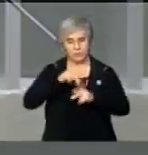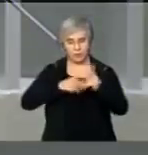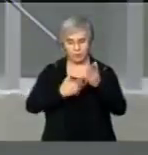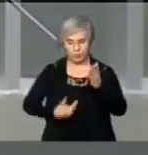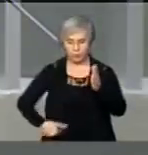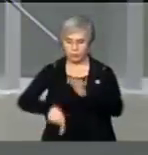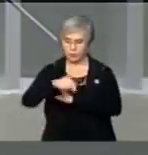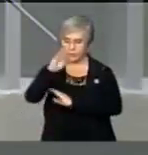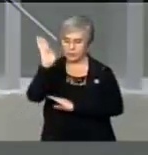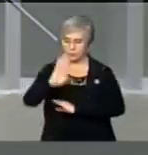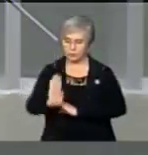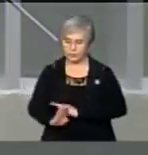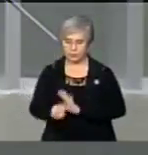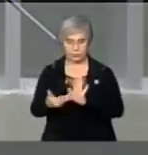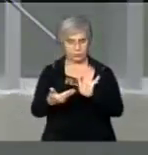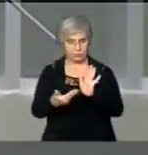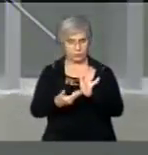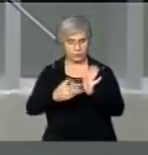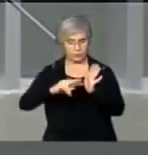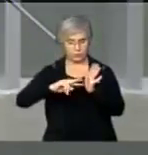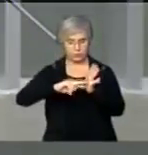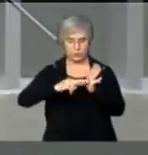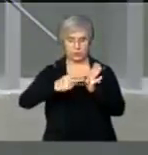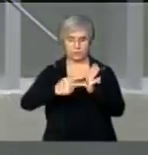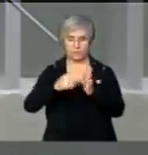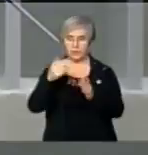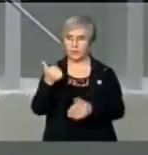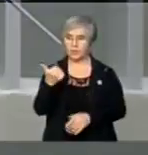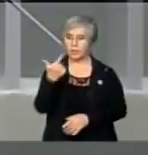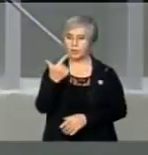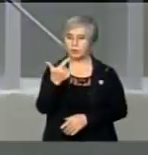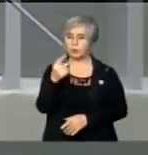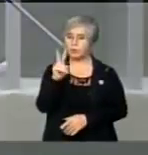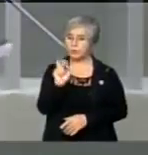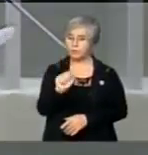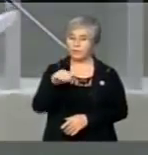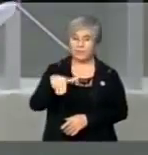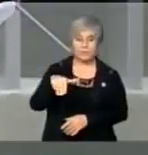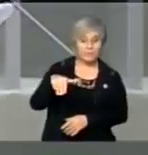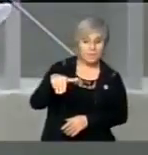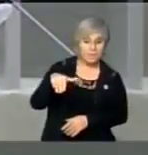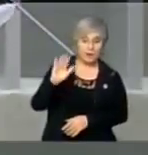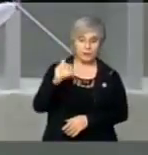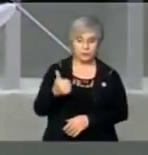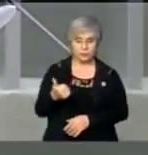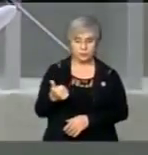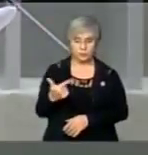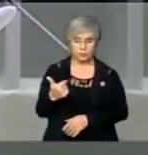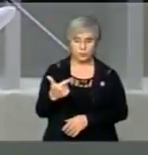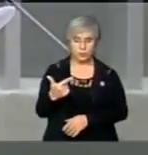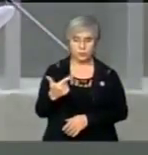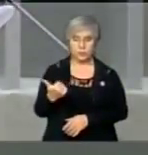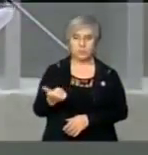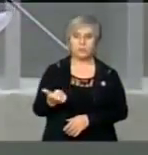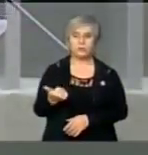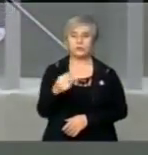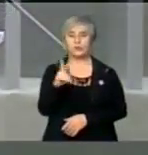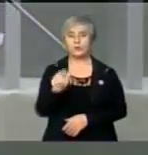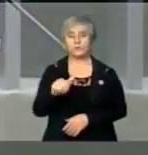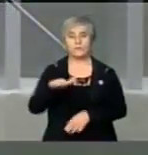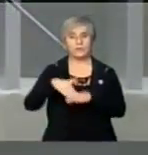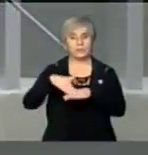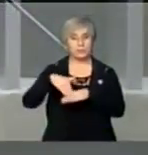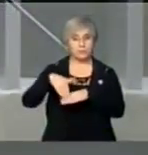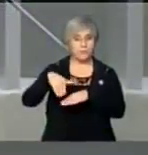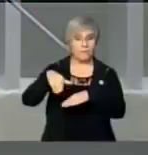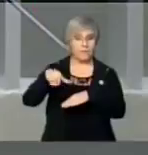é 12 vezes mais, se a gente for fazer a comparação com a